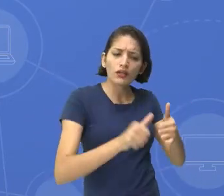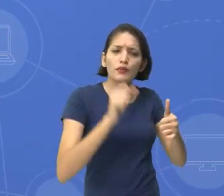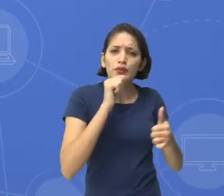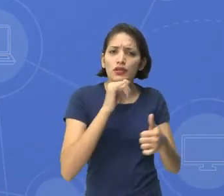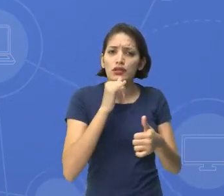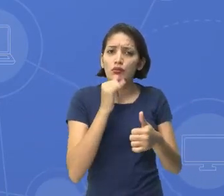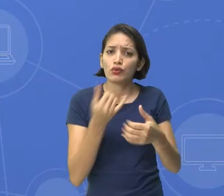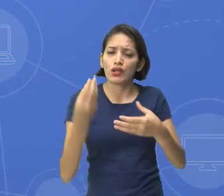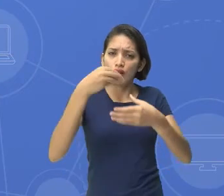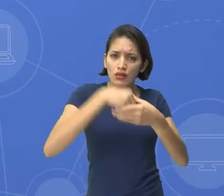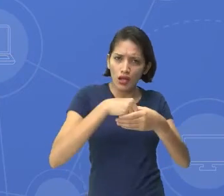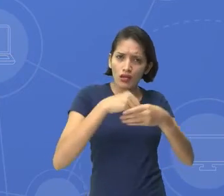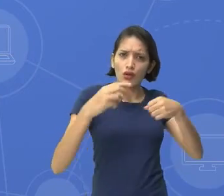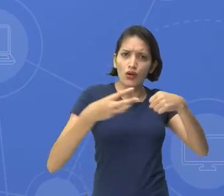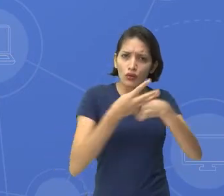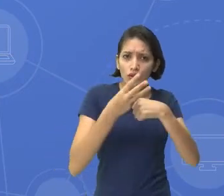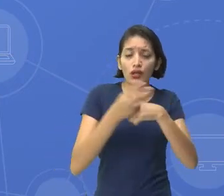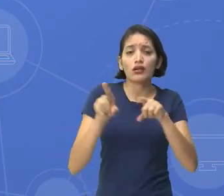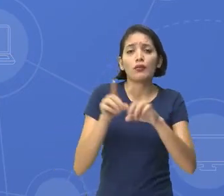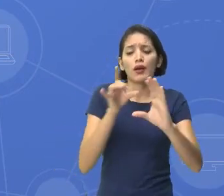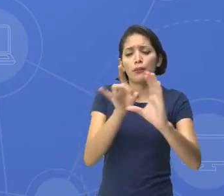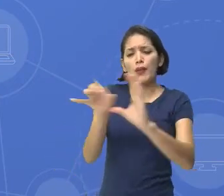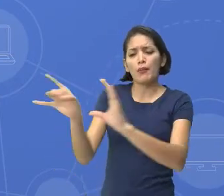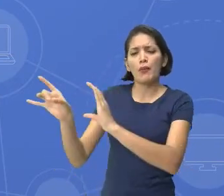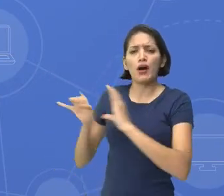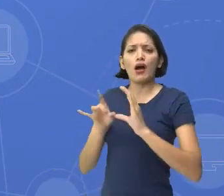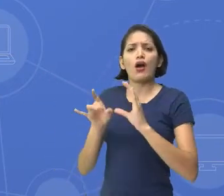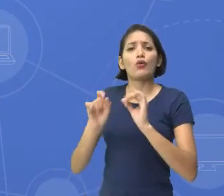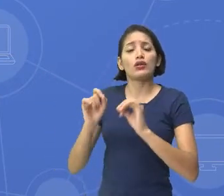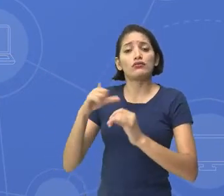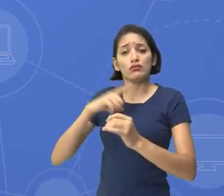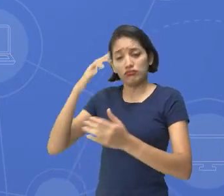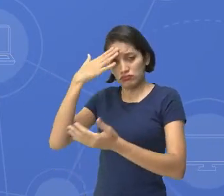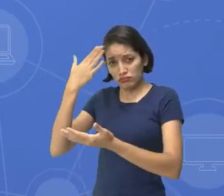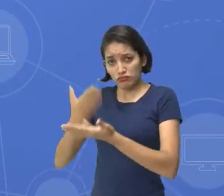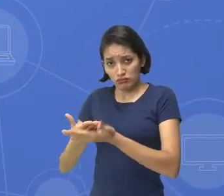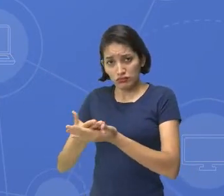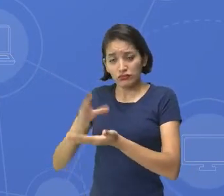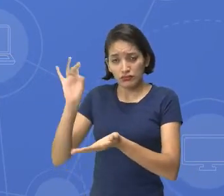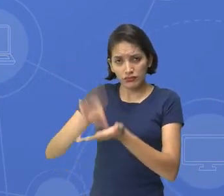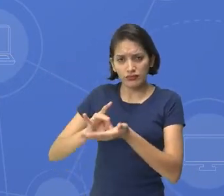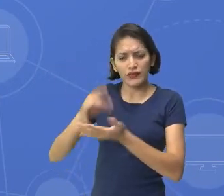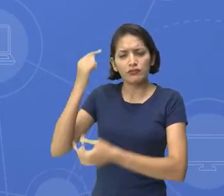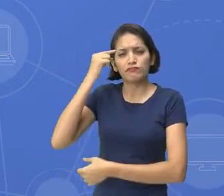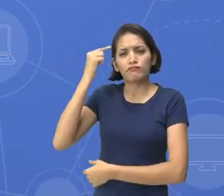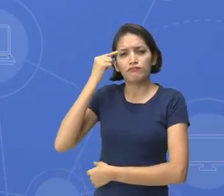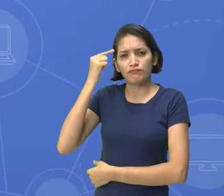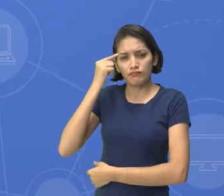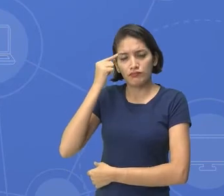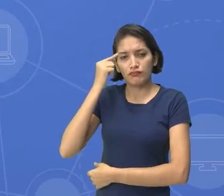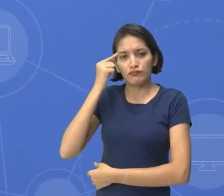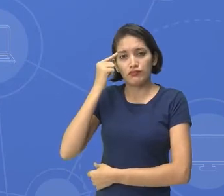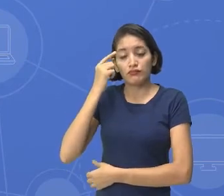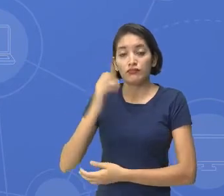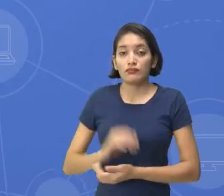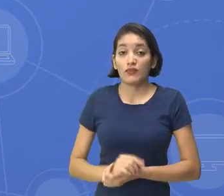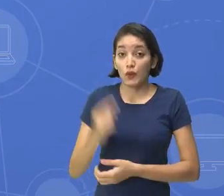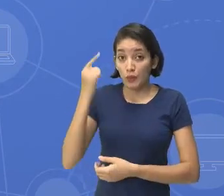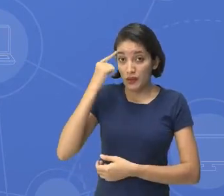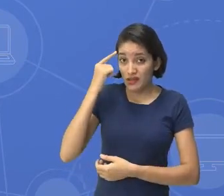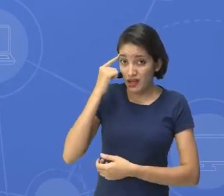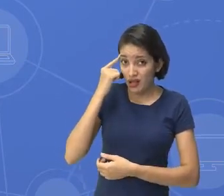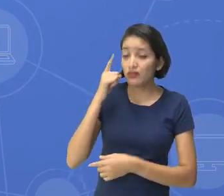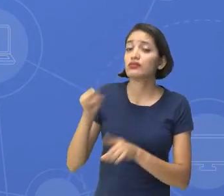WhatsApp, compartilhando coisas que vocês têm certeza, pensando. Pensar é um